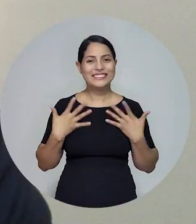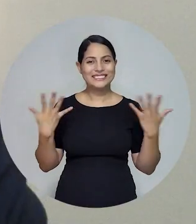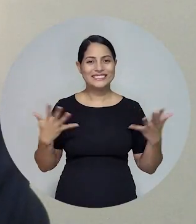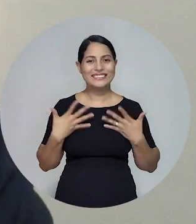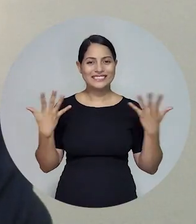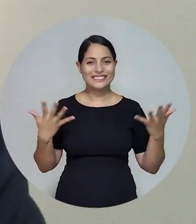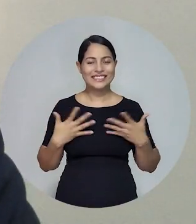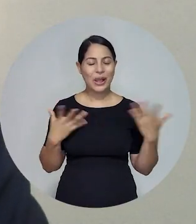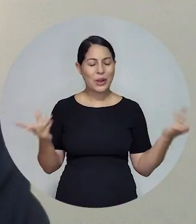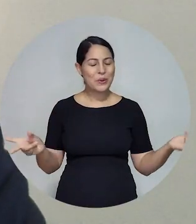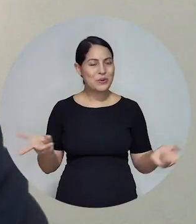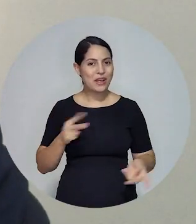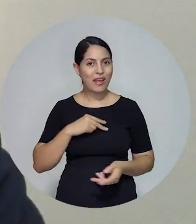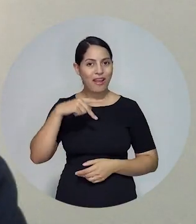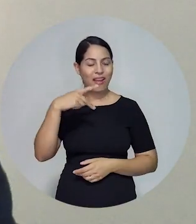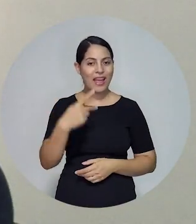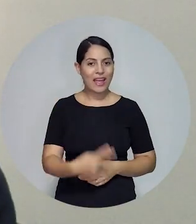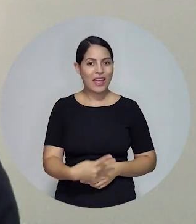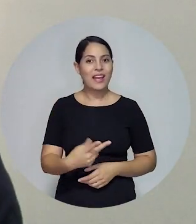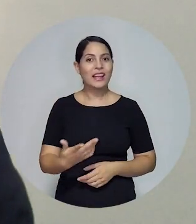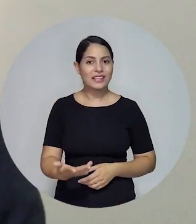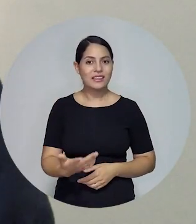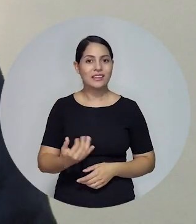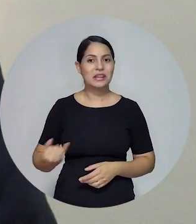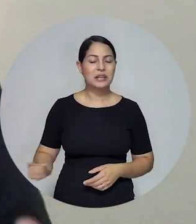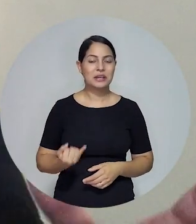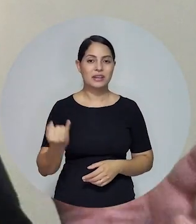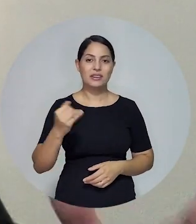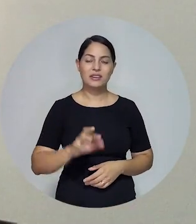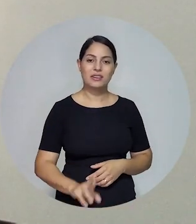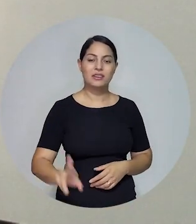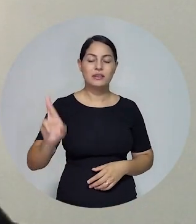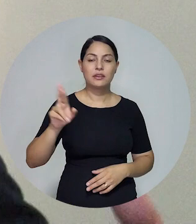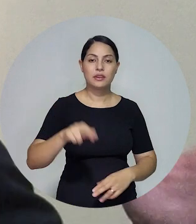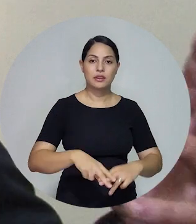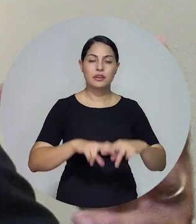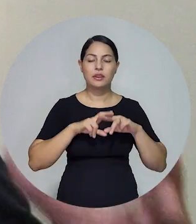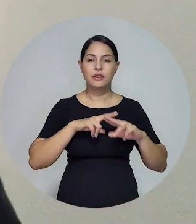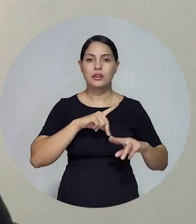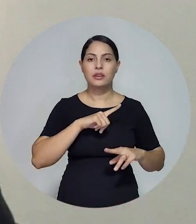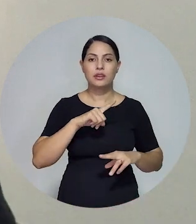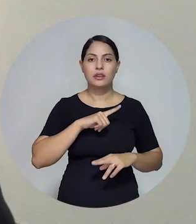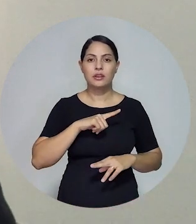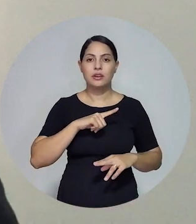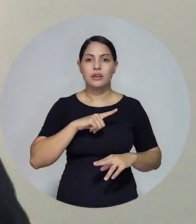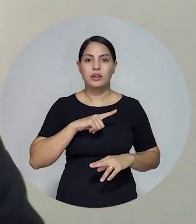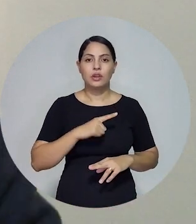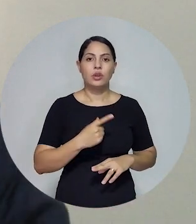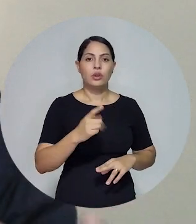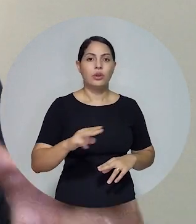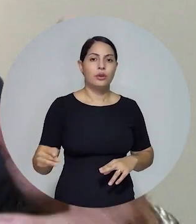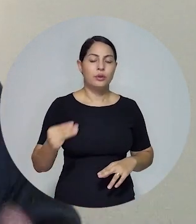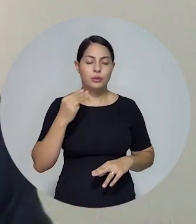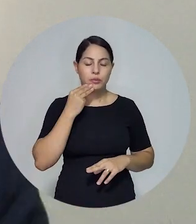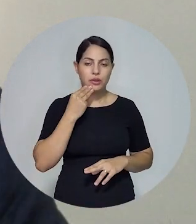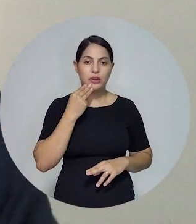grande alegria, um grande regozijo para o Conselho Federal da Ordem poder trazer a representatividade